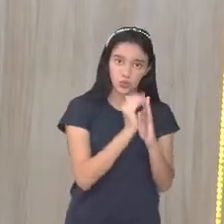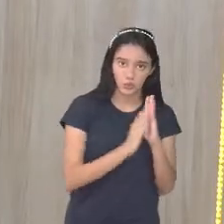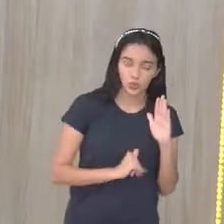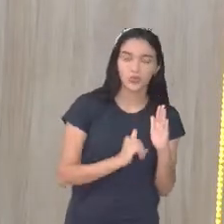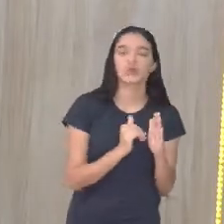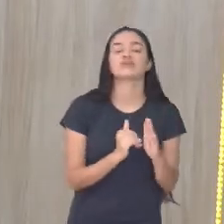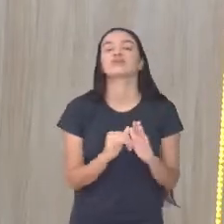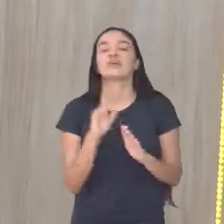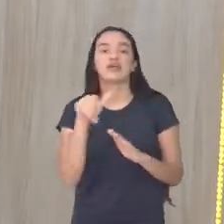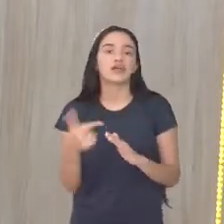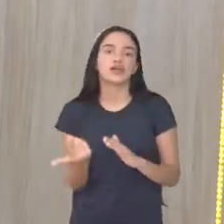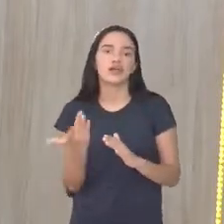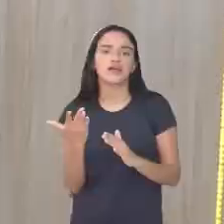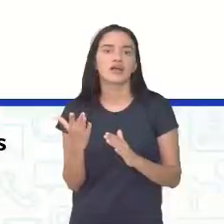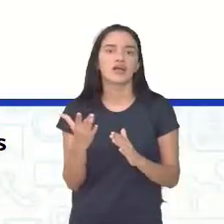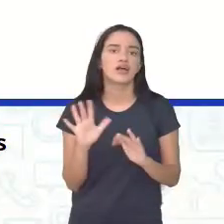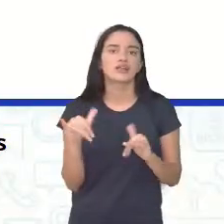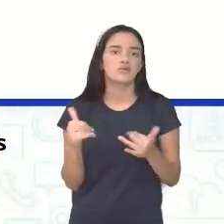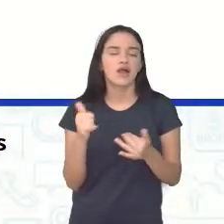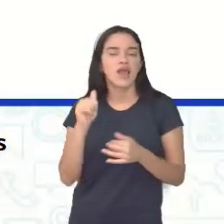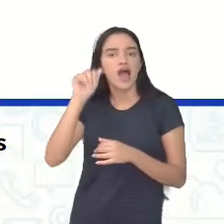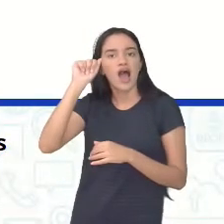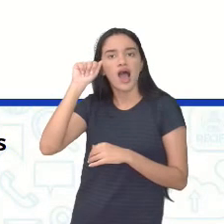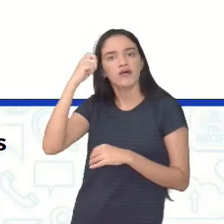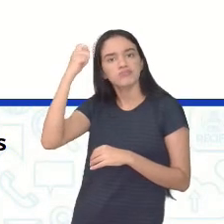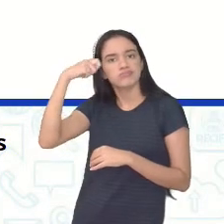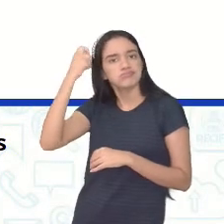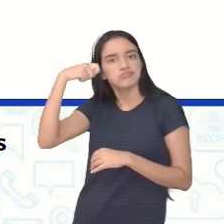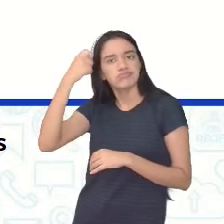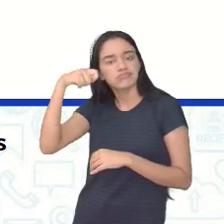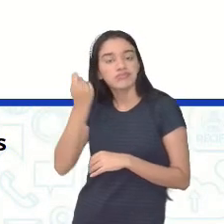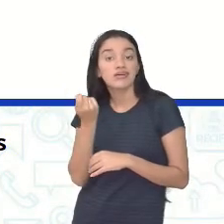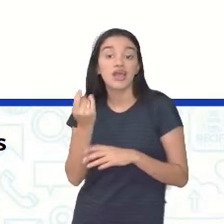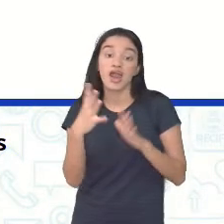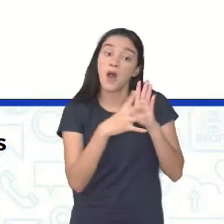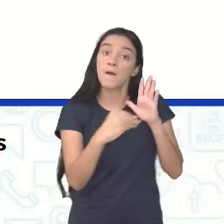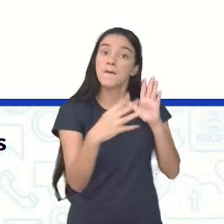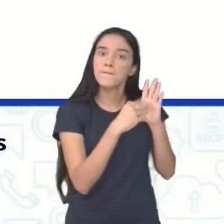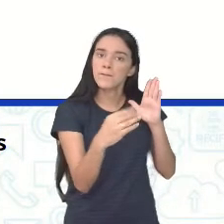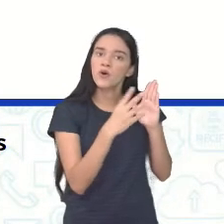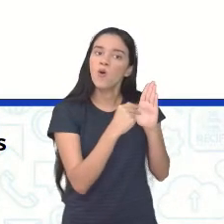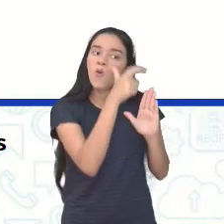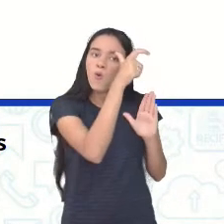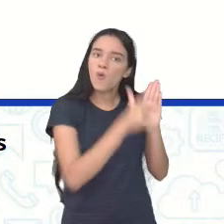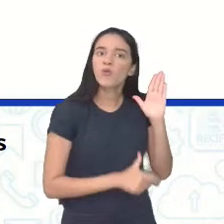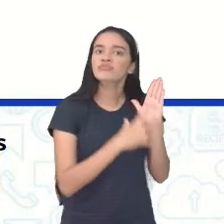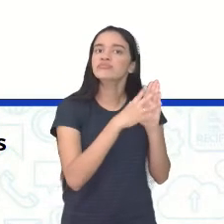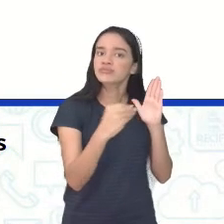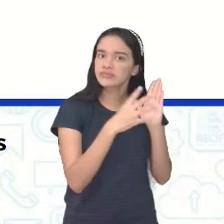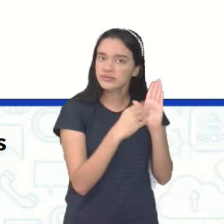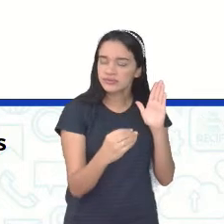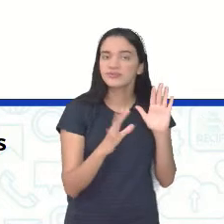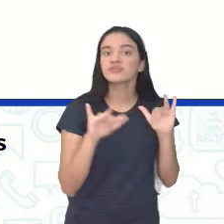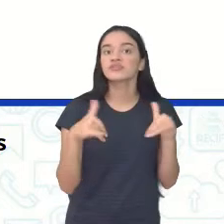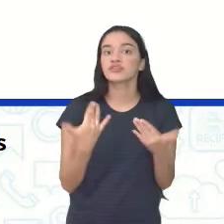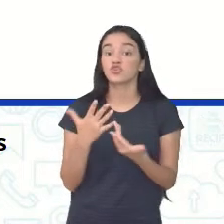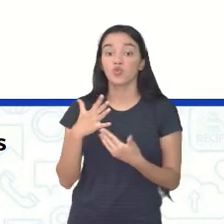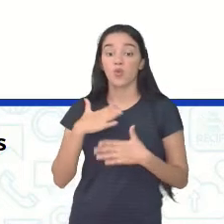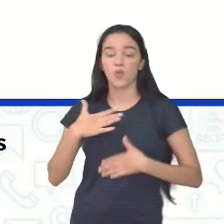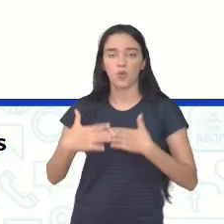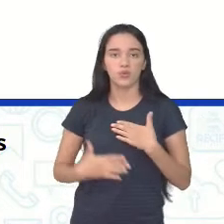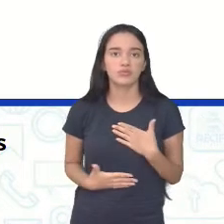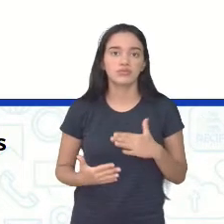representação de gêmeos, pode Isso, um ser também a casal. representação de um casal, pode ser a representação dos dois lados, né? Digamos Isso. assim,